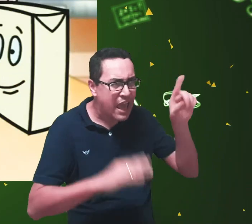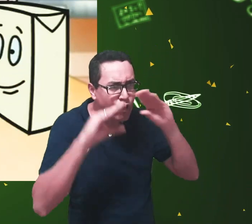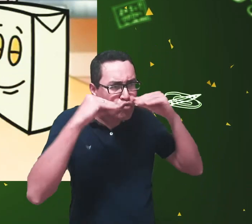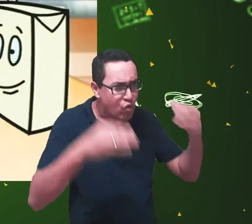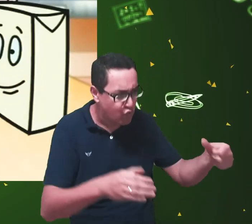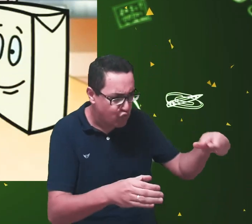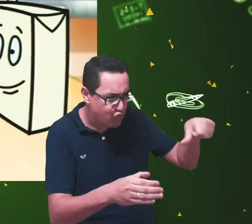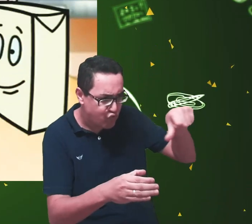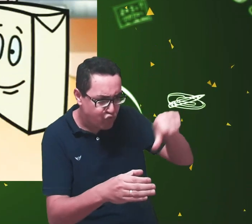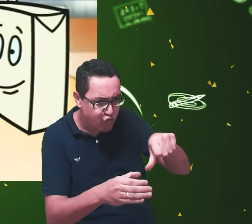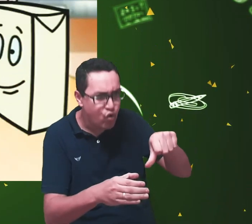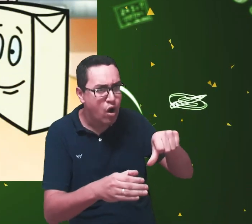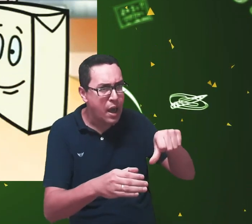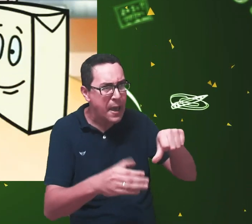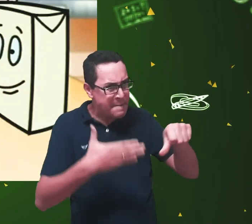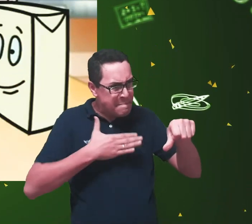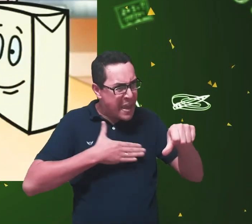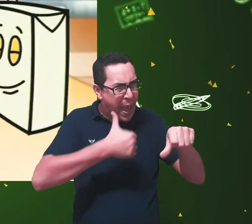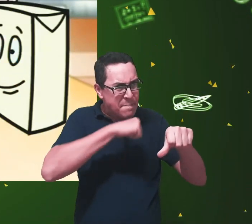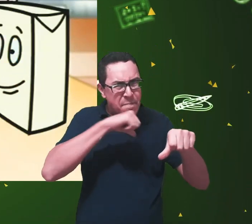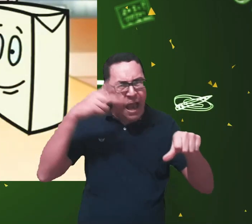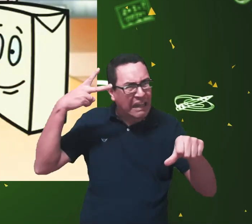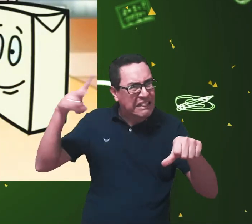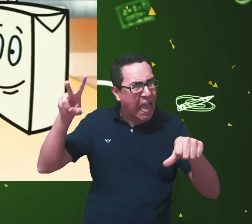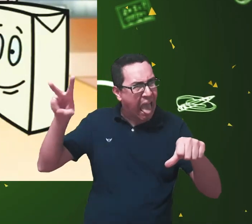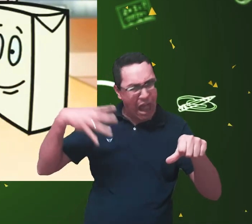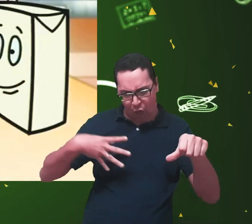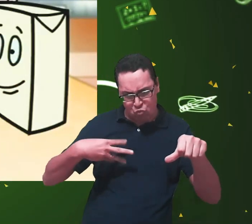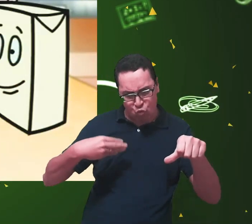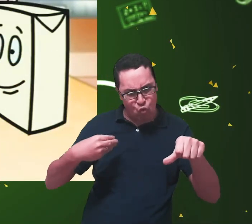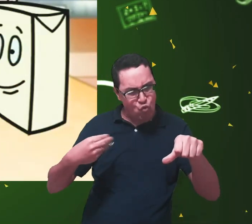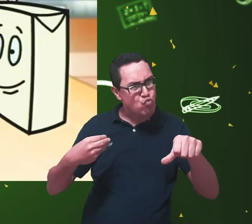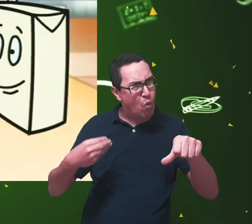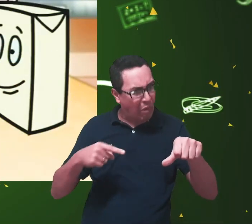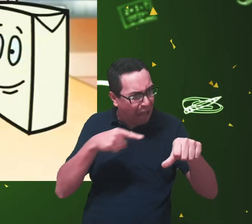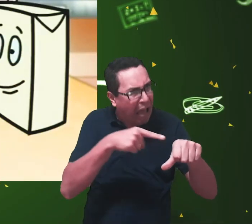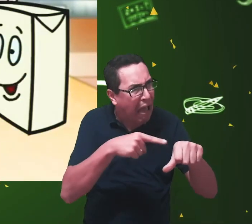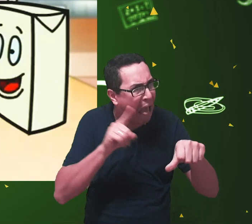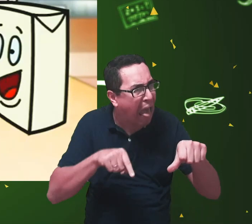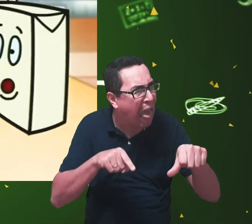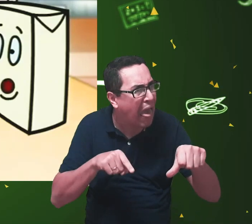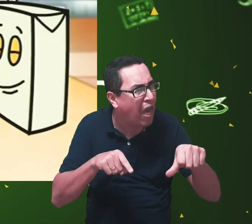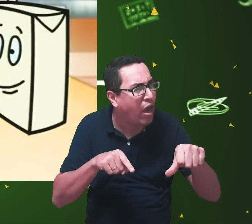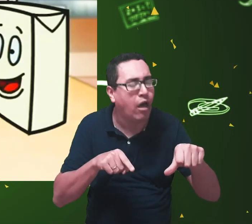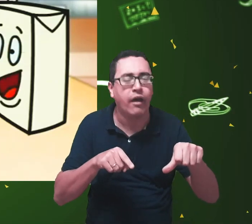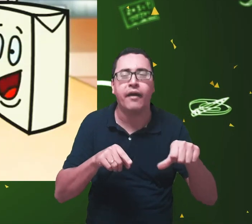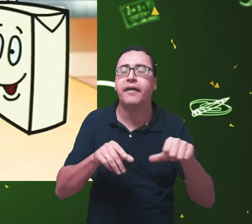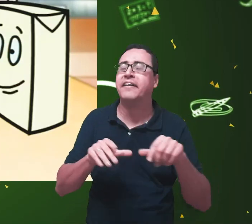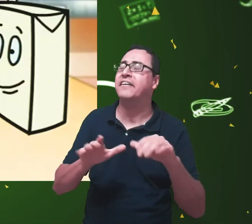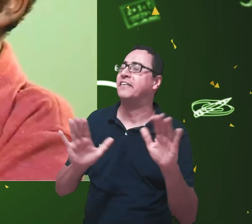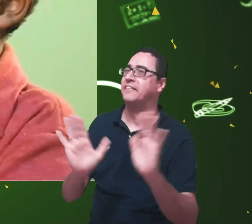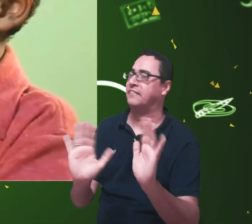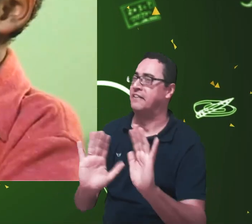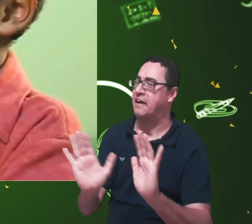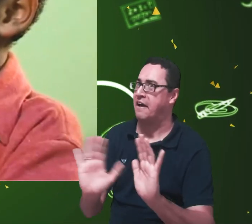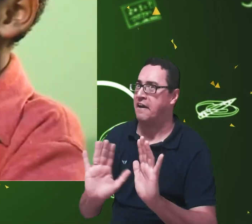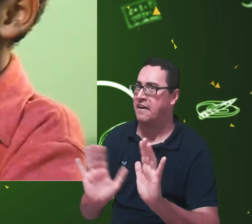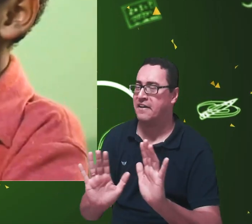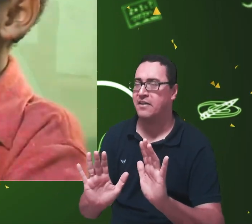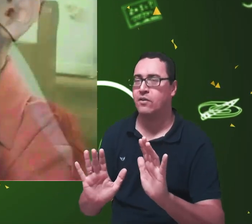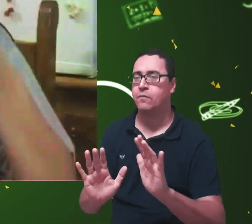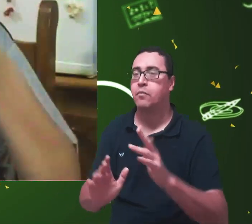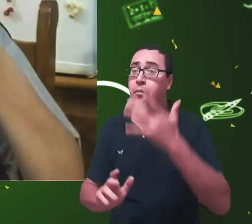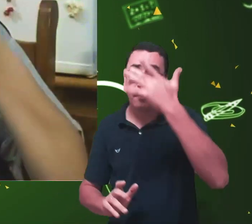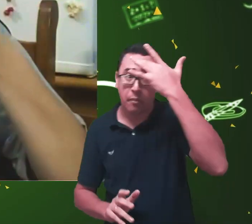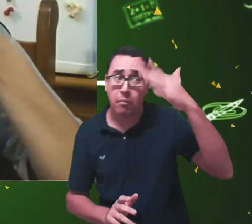Tomás está pondo na minha vitamina foi tirado da minha própria mãezinha? Não, Kika. Os seres